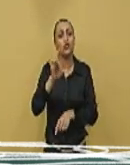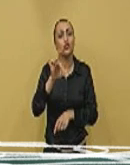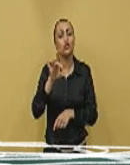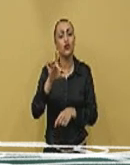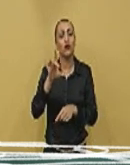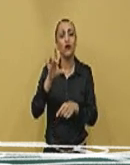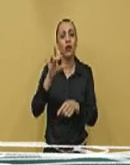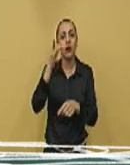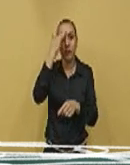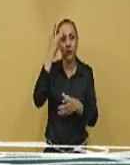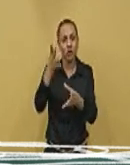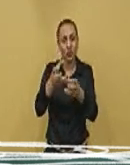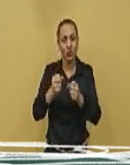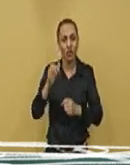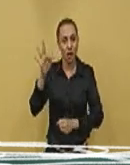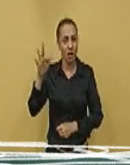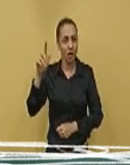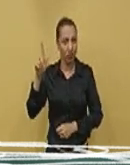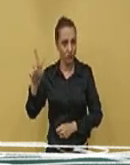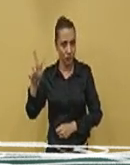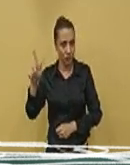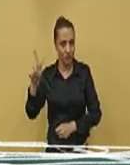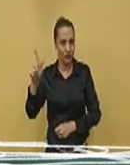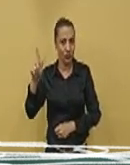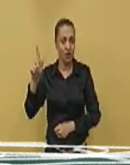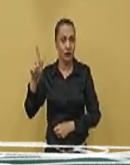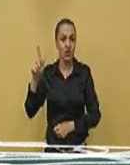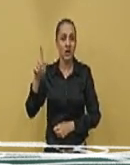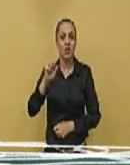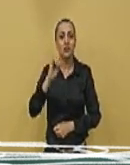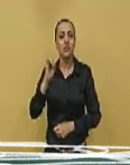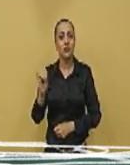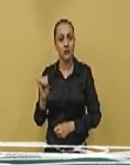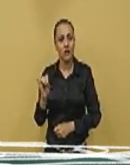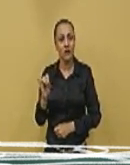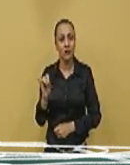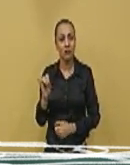FG, principalmente as FGs, se tiver...